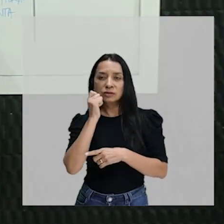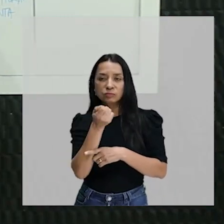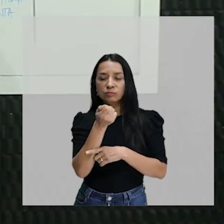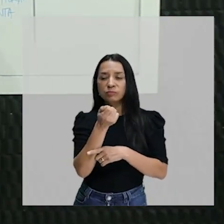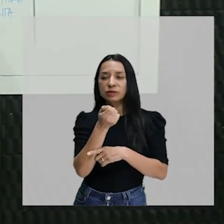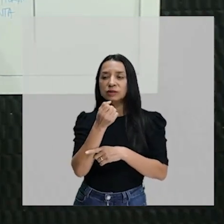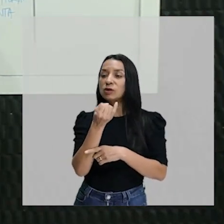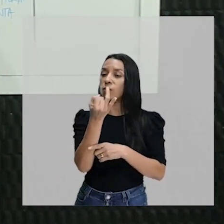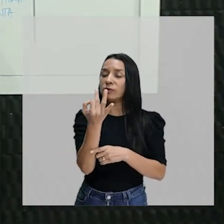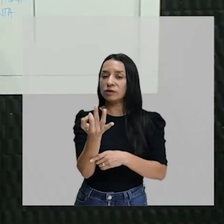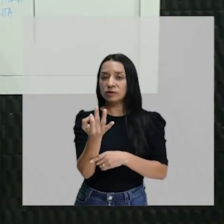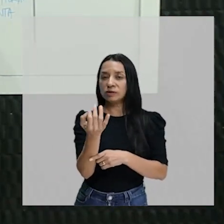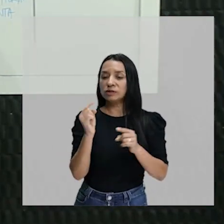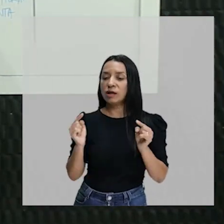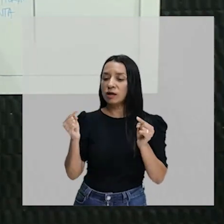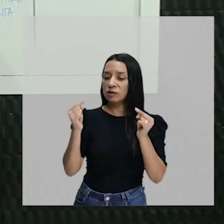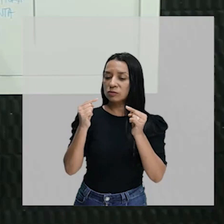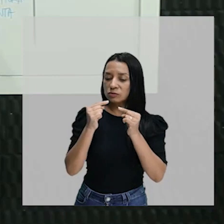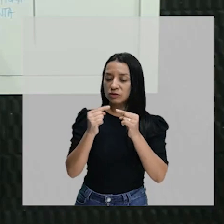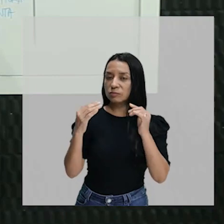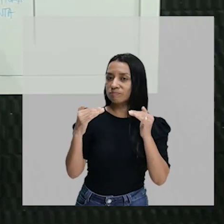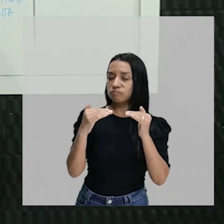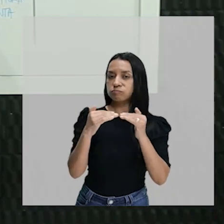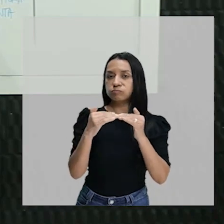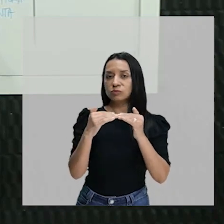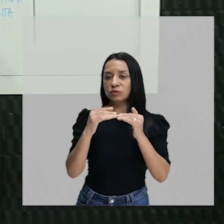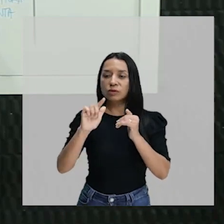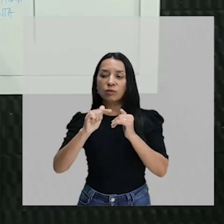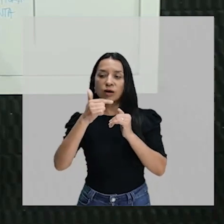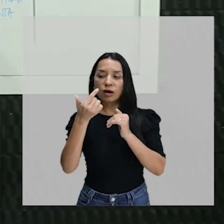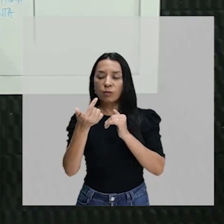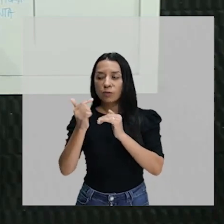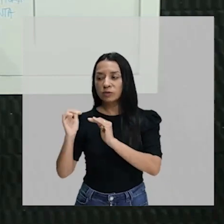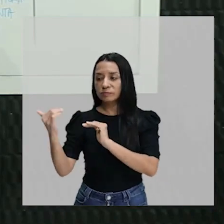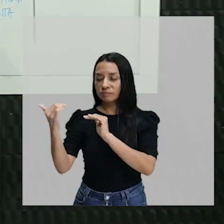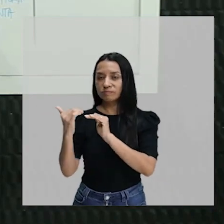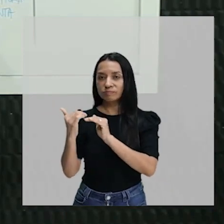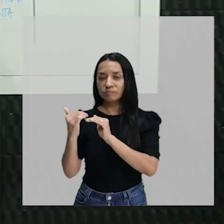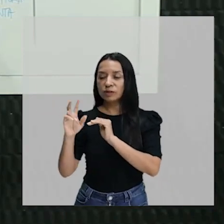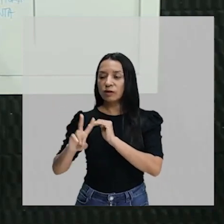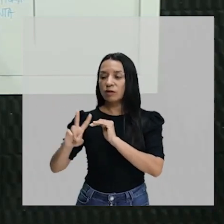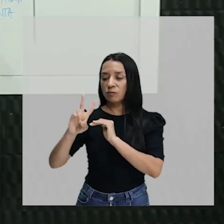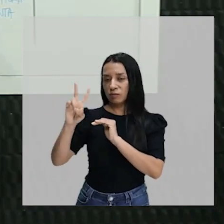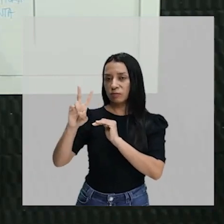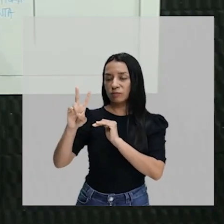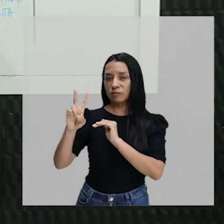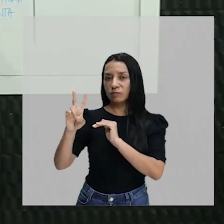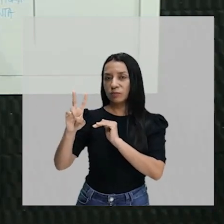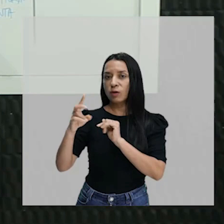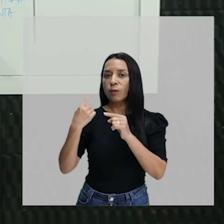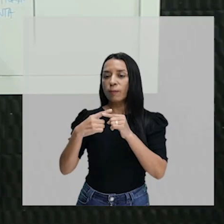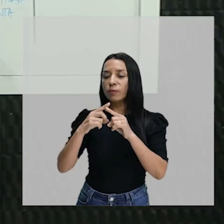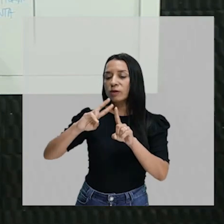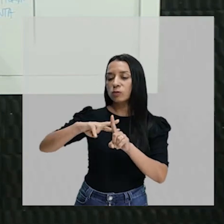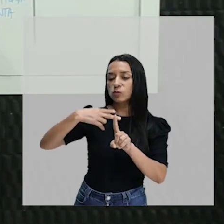é diretamente proporcional a outra o valor delas Então porque você